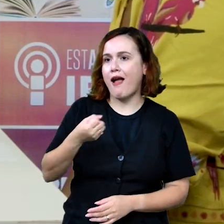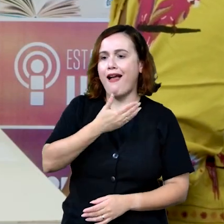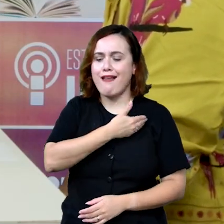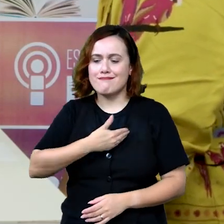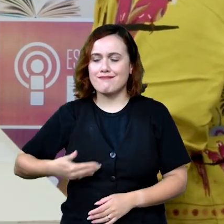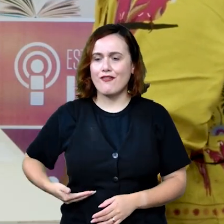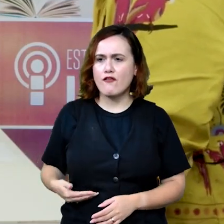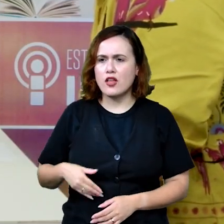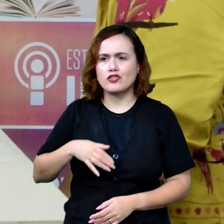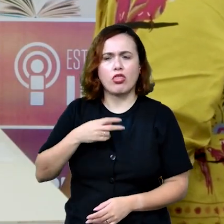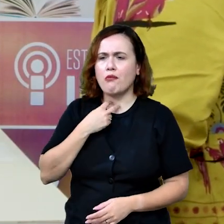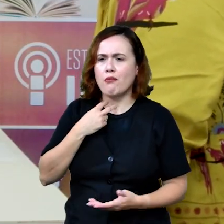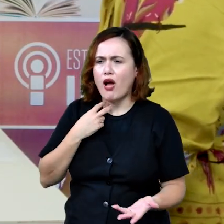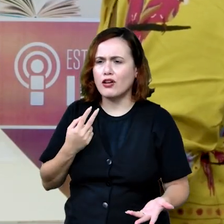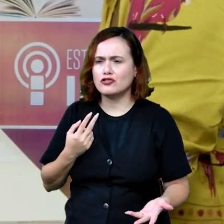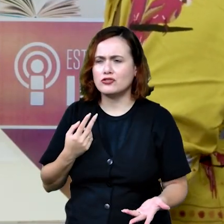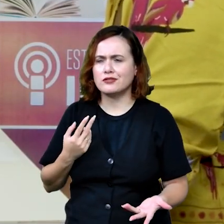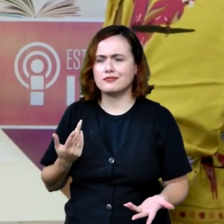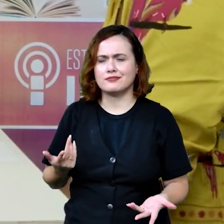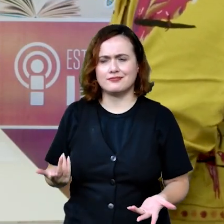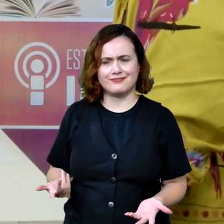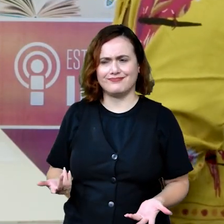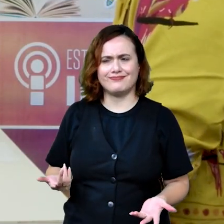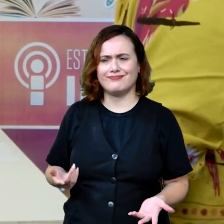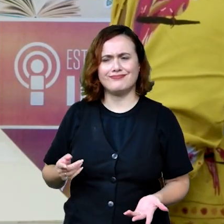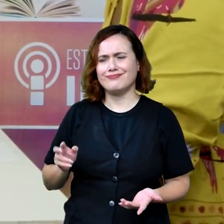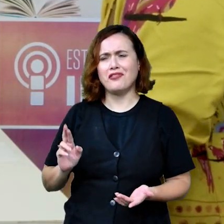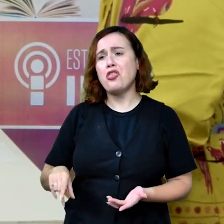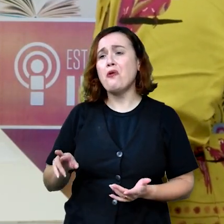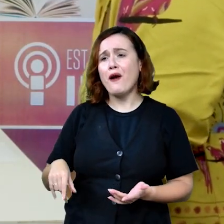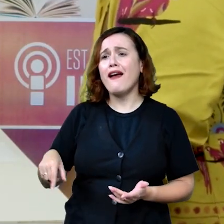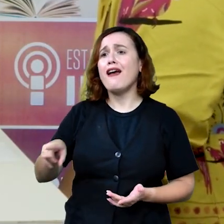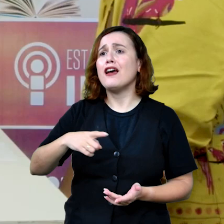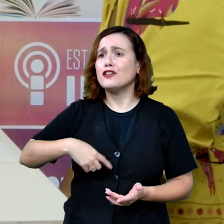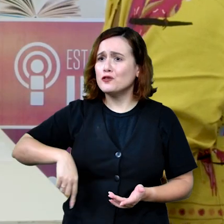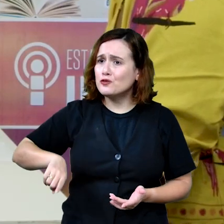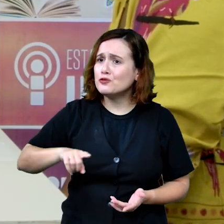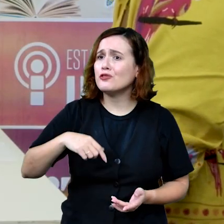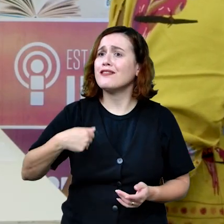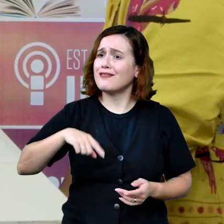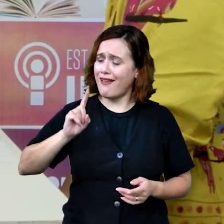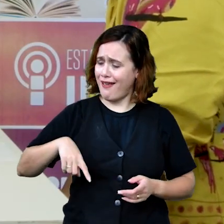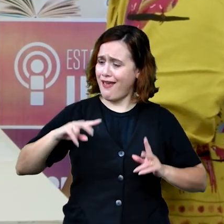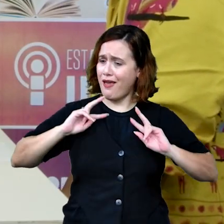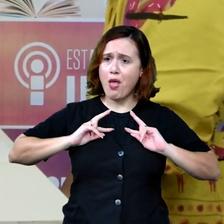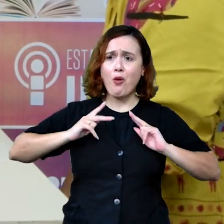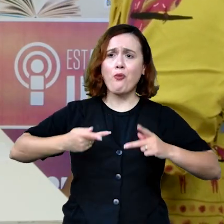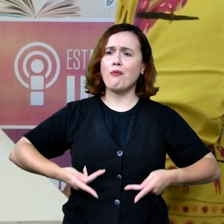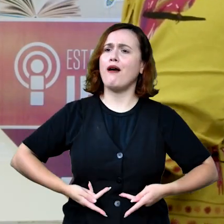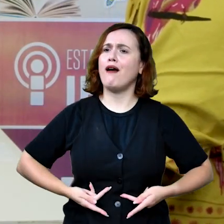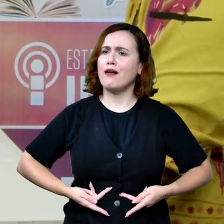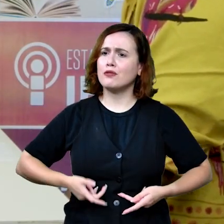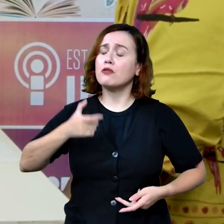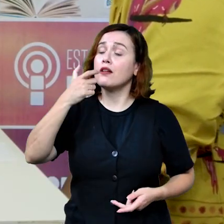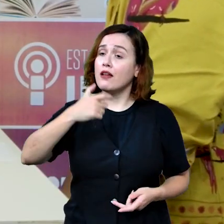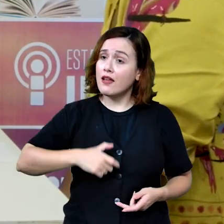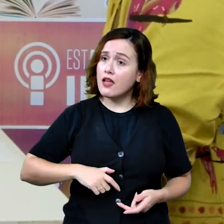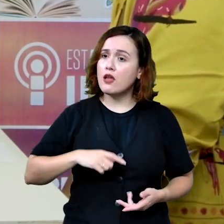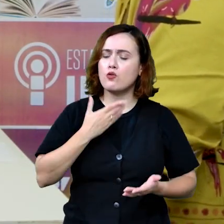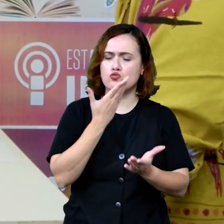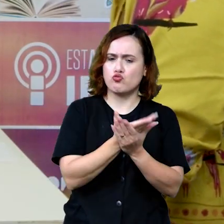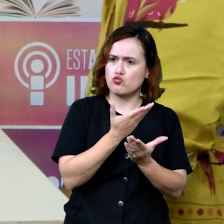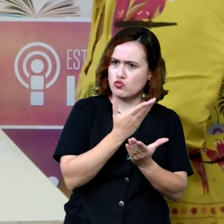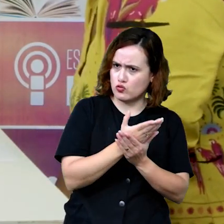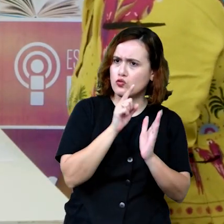É importante que a gente humanize a gente. Ou seja, eu sou uma pessoa que estou pesquisando muito, eu estudo muito o dia inteiro,